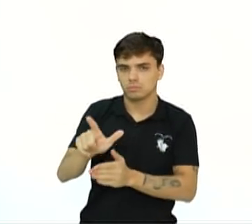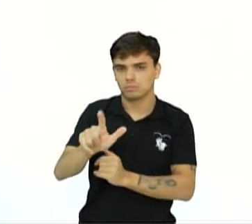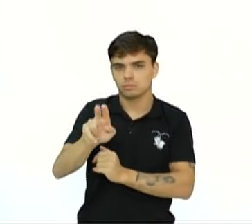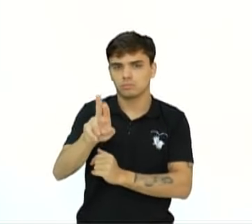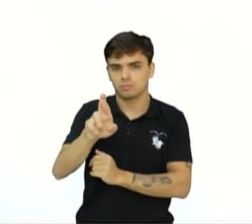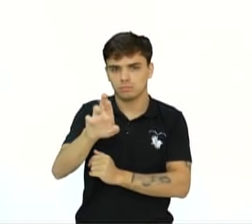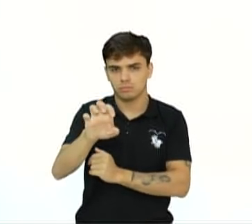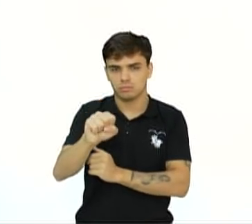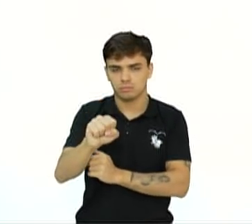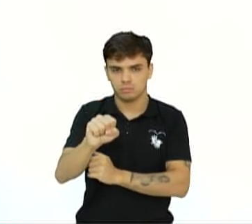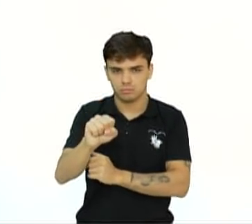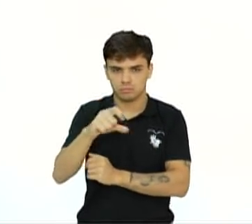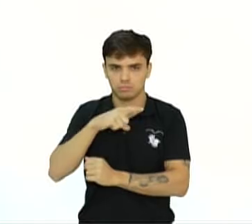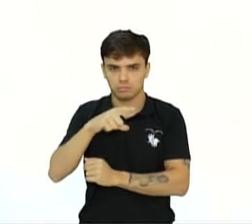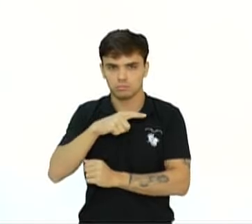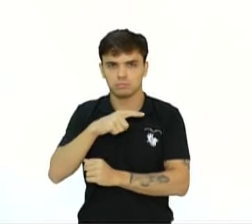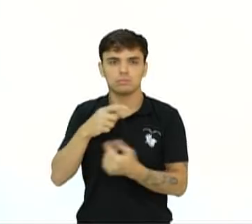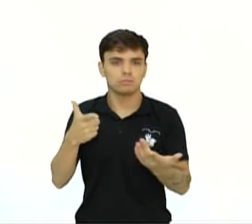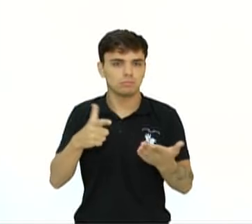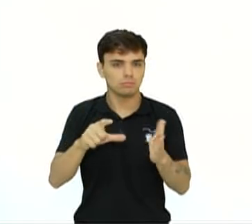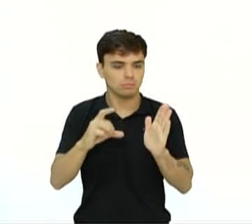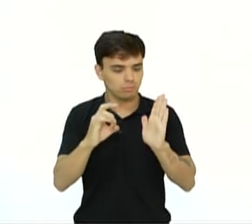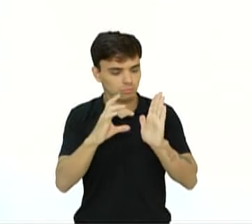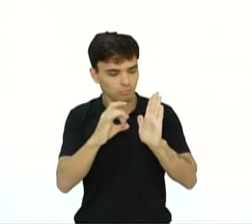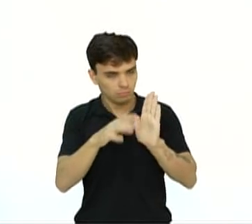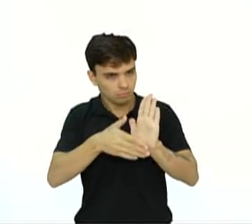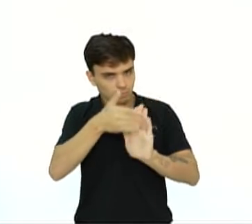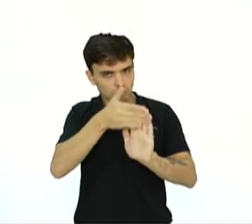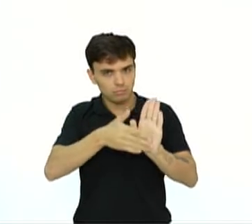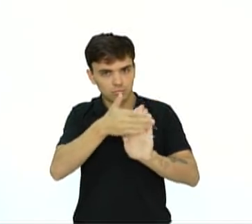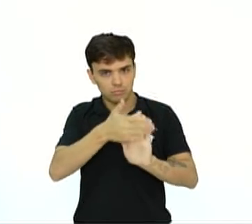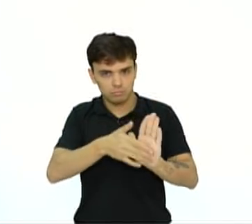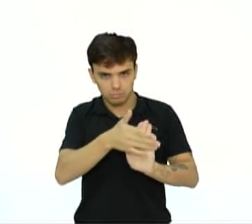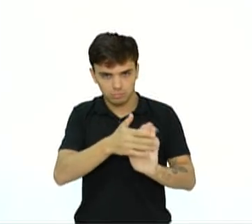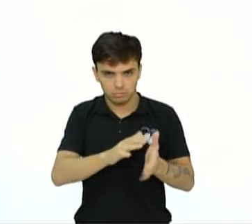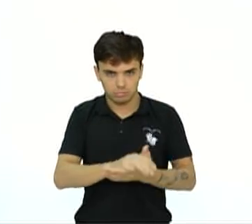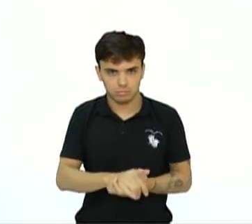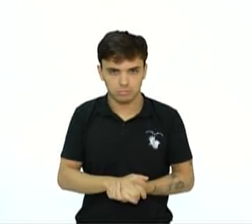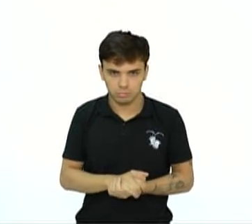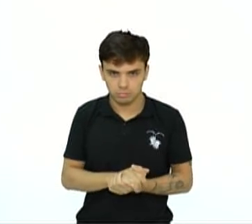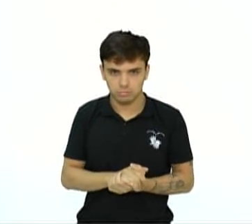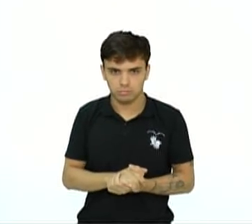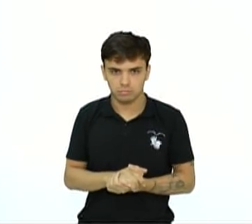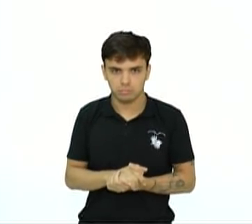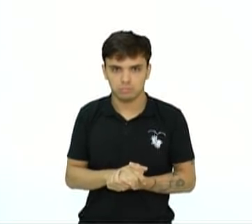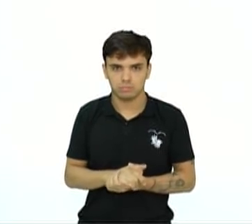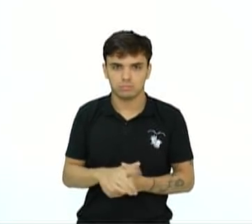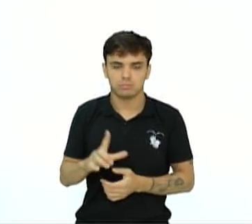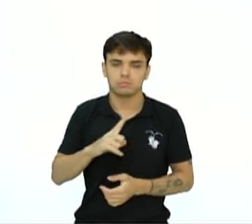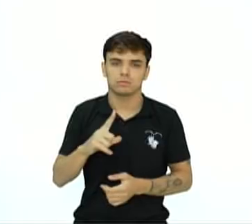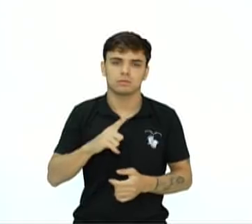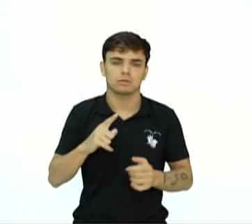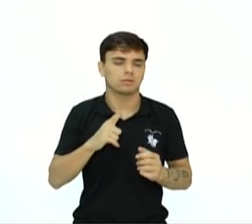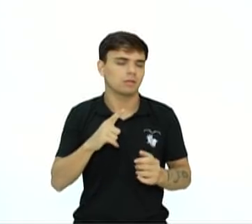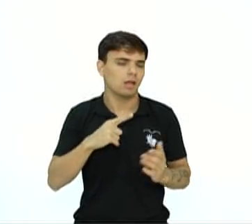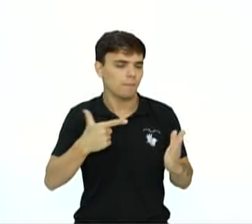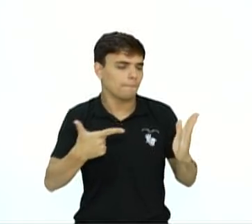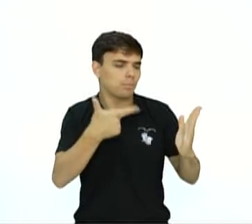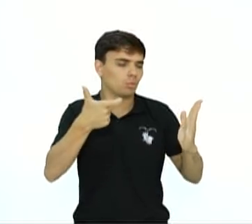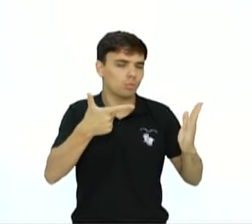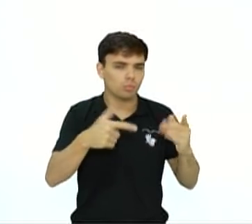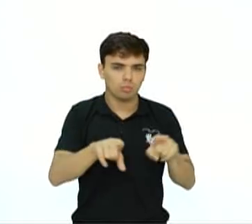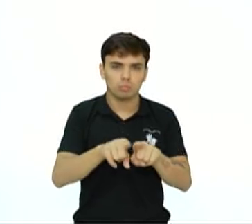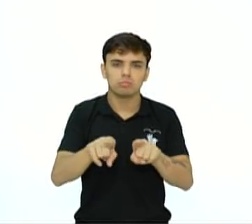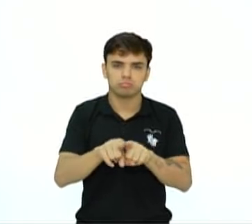um grosso vidro triplo que hoje protege a pintura em sua caixa à prova de balas. Então é uma caixa à prova de balas, ela